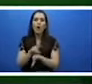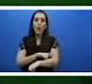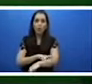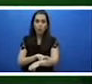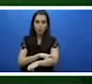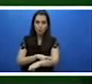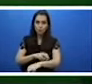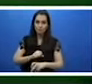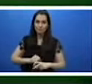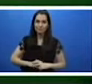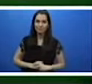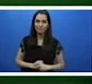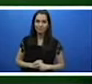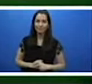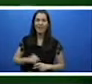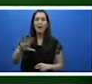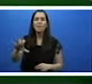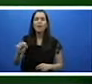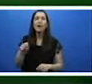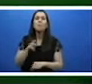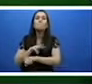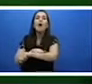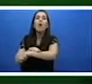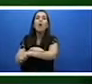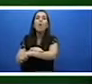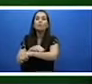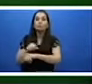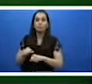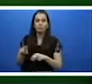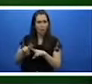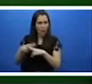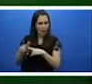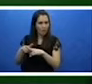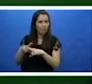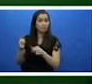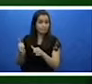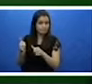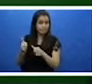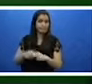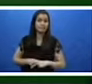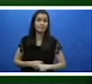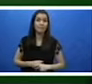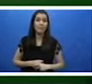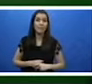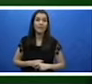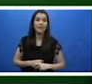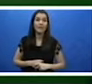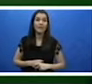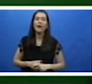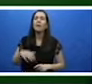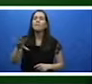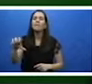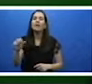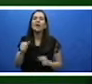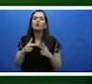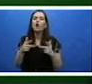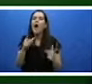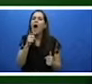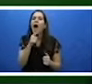Pega o lápis marrom aí que você separou. Nós vamos pintar de marrom os que têm ambientes